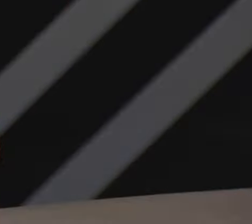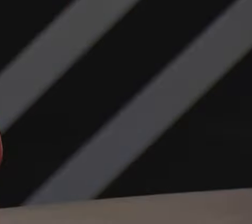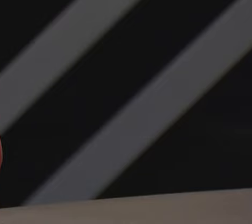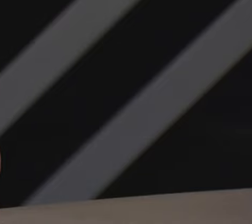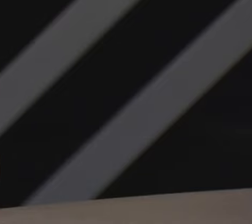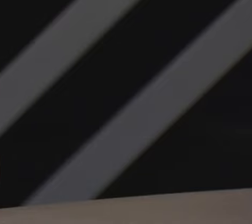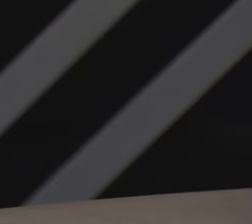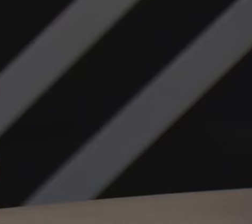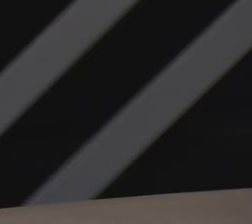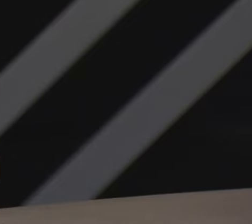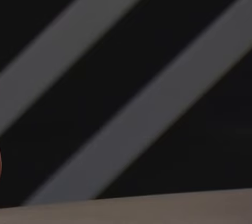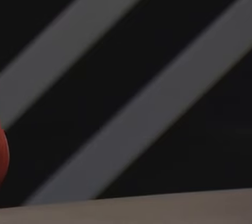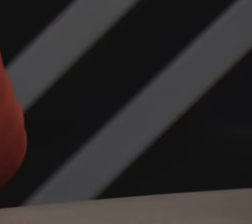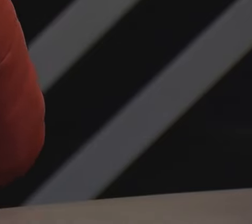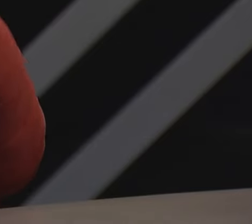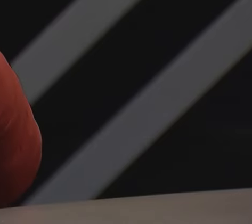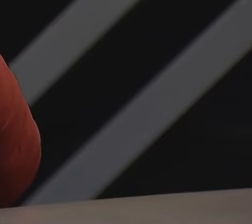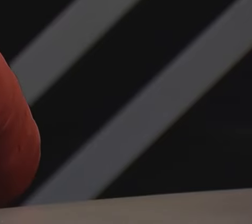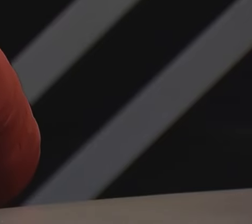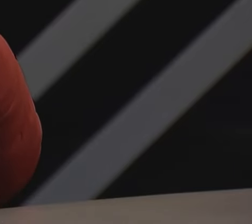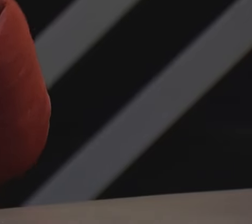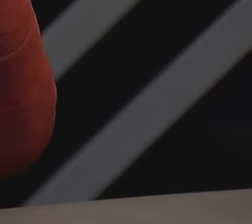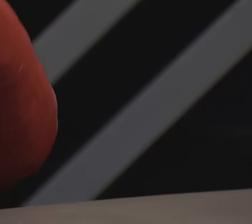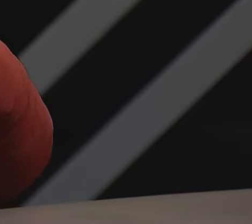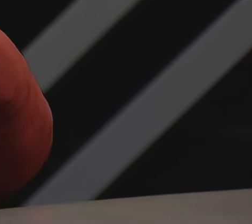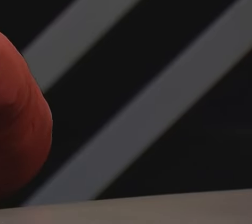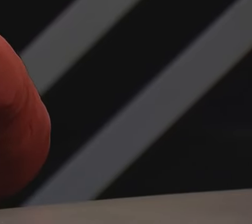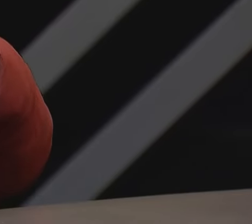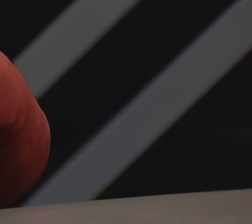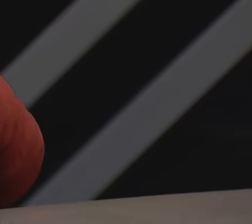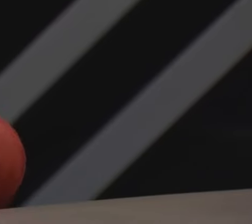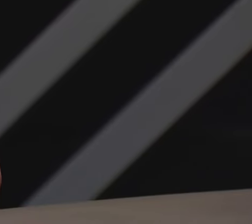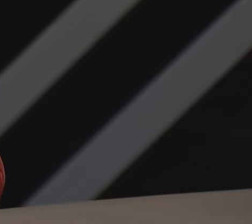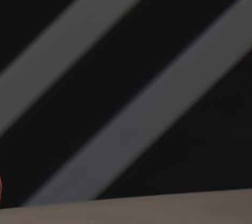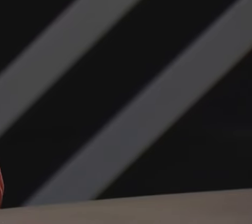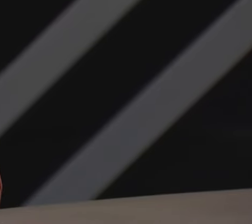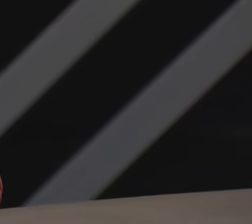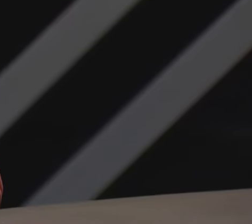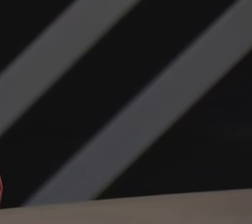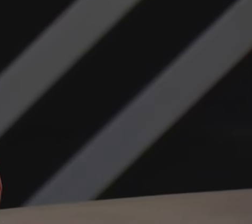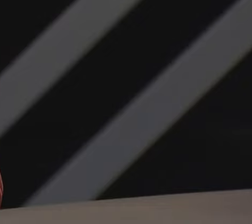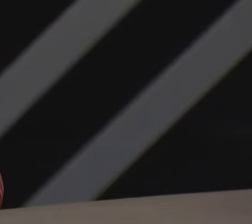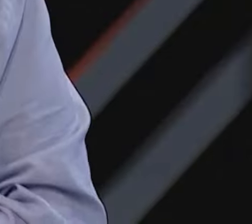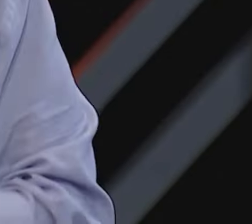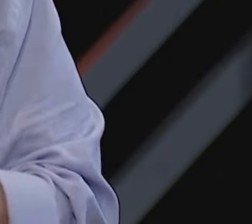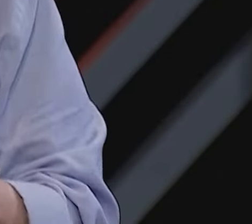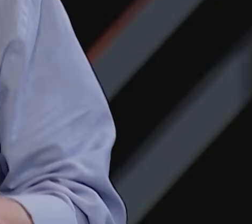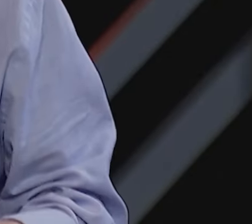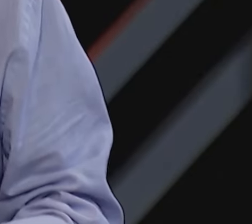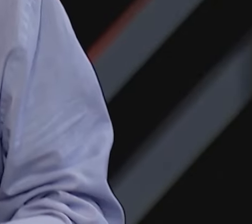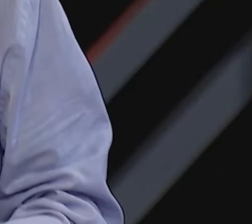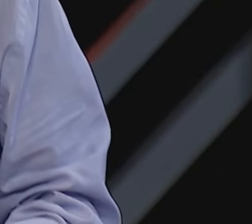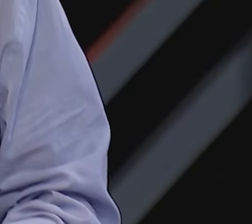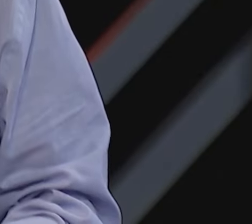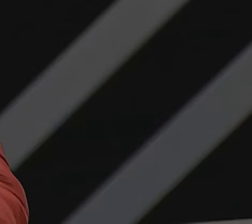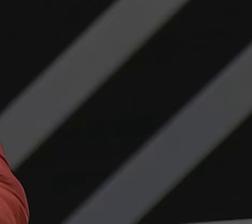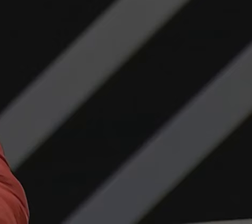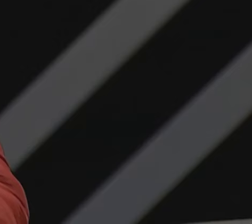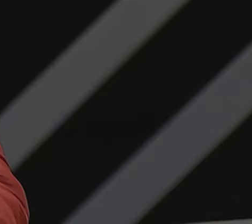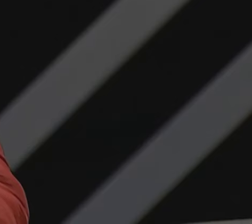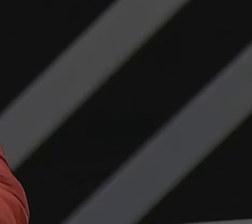ele acabou sendo preso como olheiro da biqueira onde ele estava quando ele foi preso. E depois do